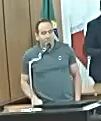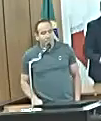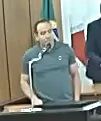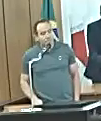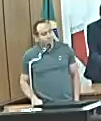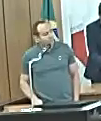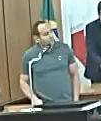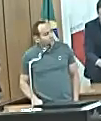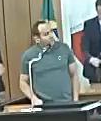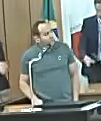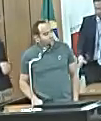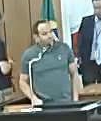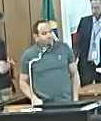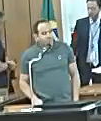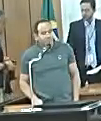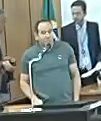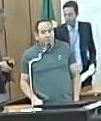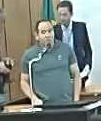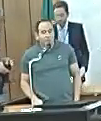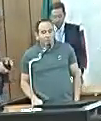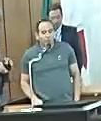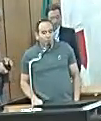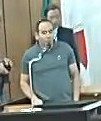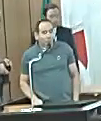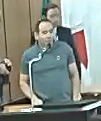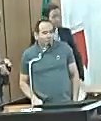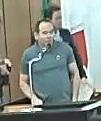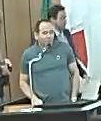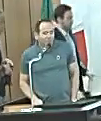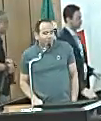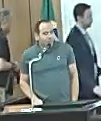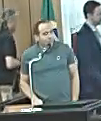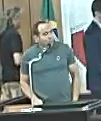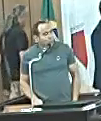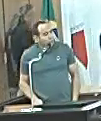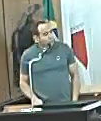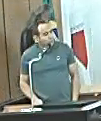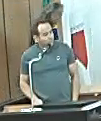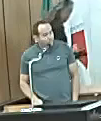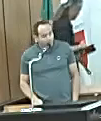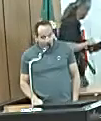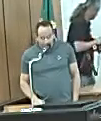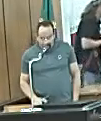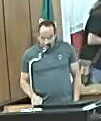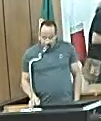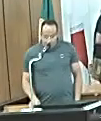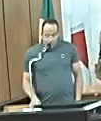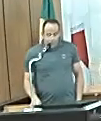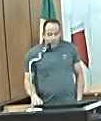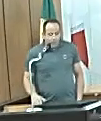fazer ausentes deixem o meu melhor nota de repúdio